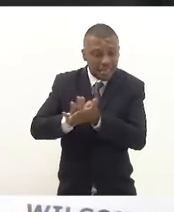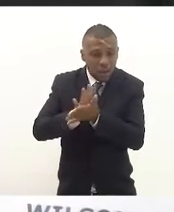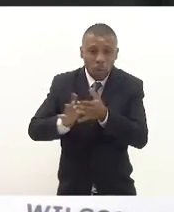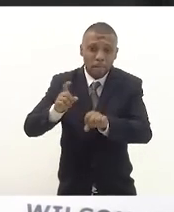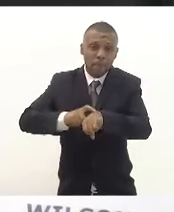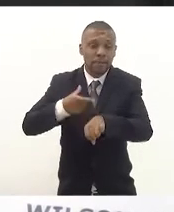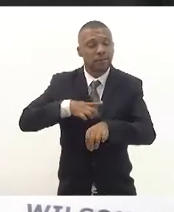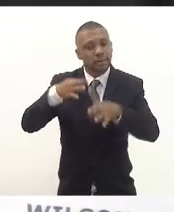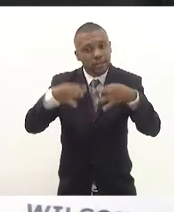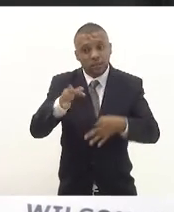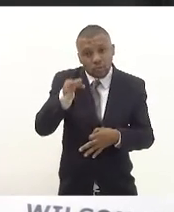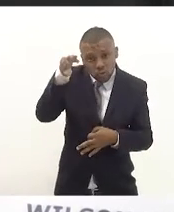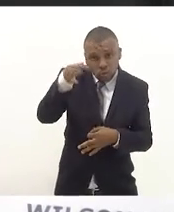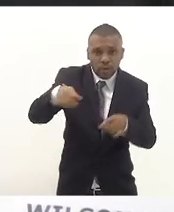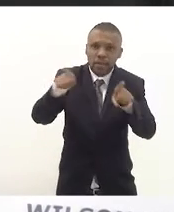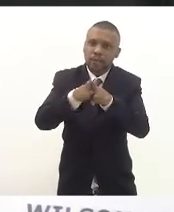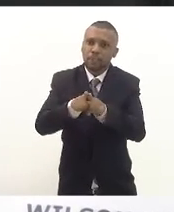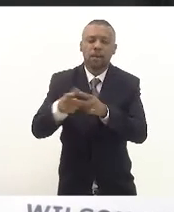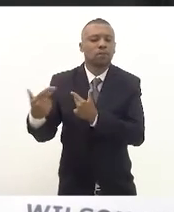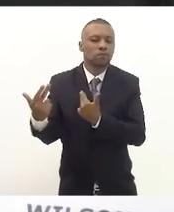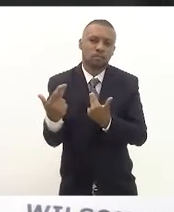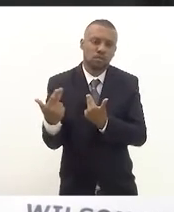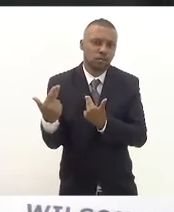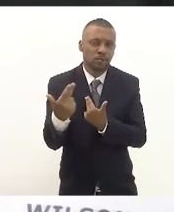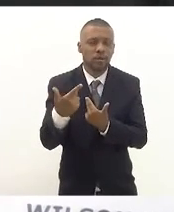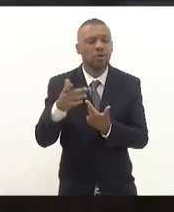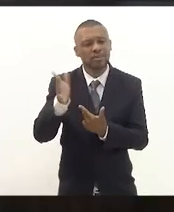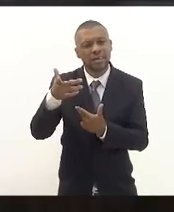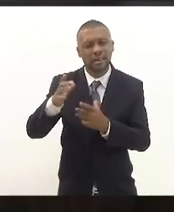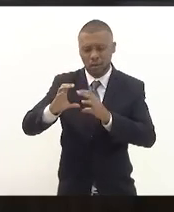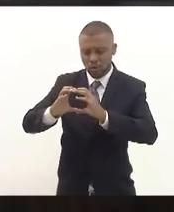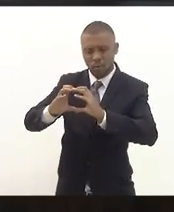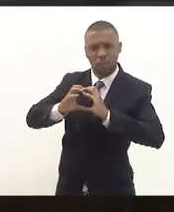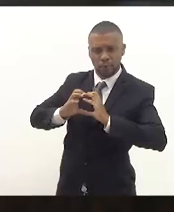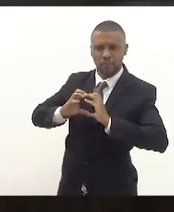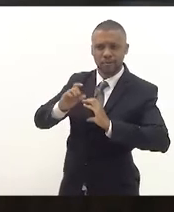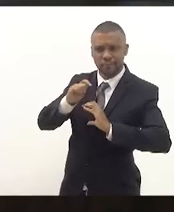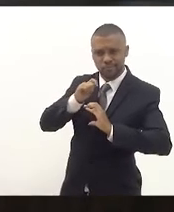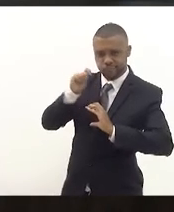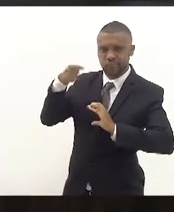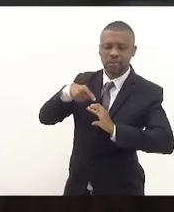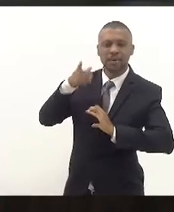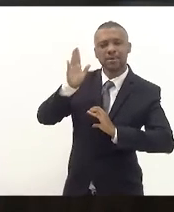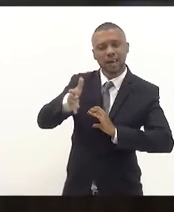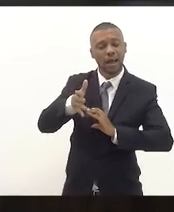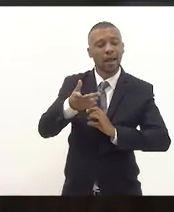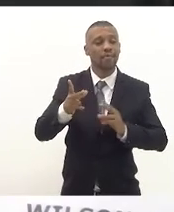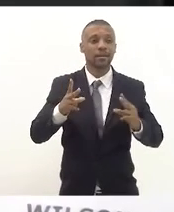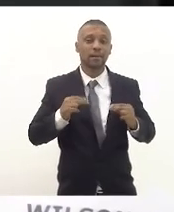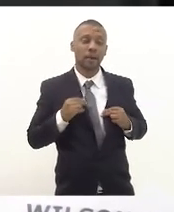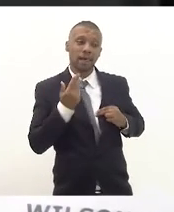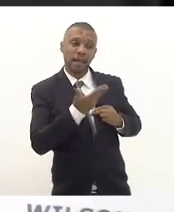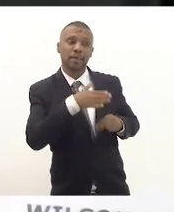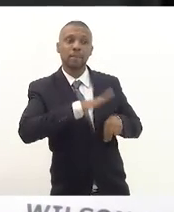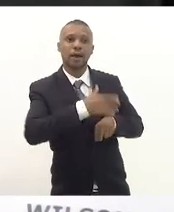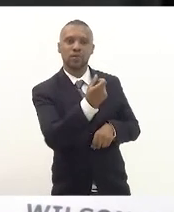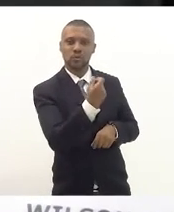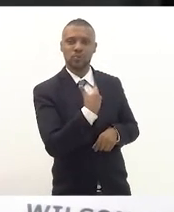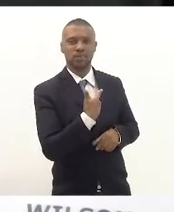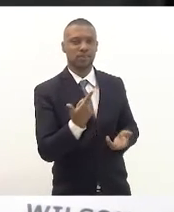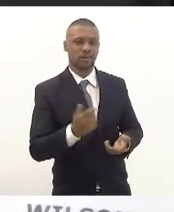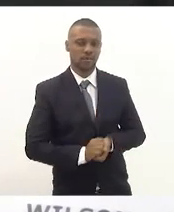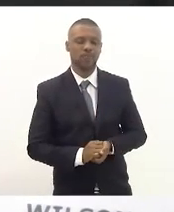então Celso Parabéns aí eu joguei essa medalha já muitos anos atrás e você merece talvez mais do que eu